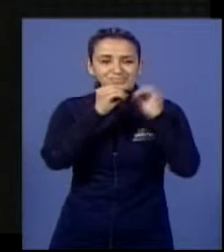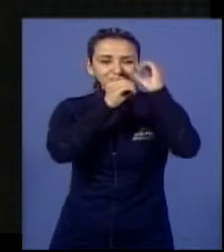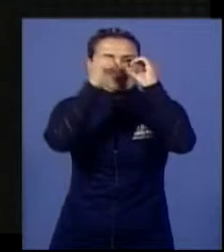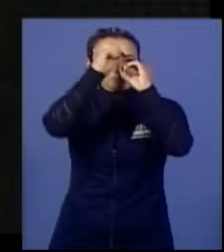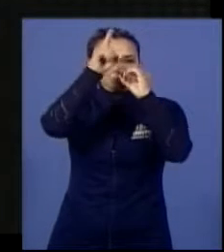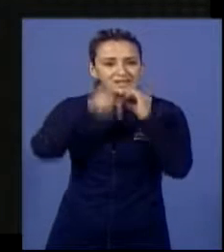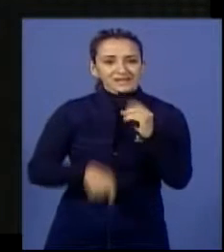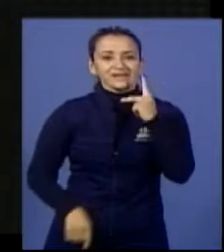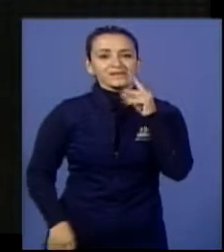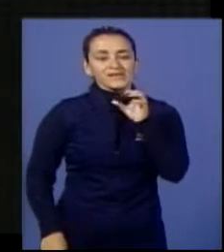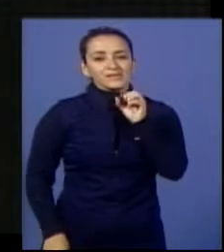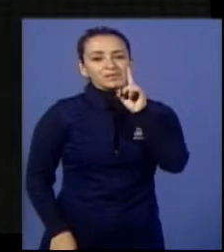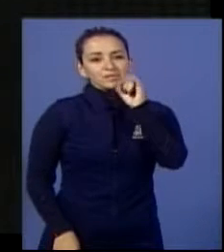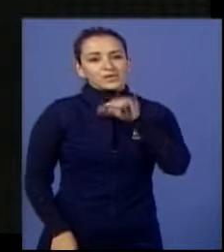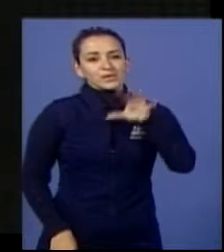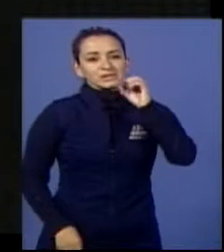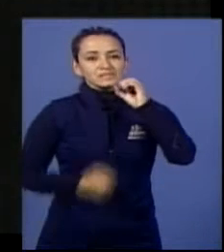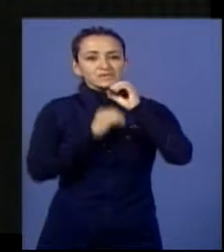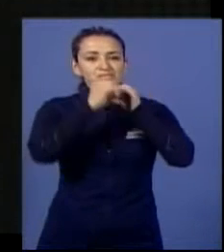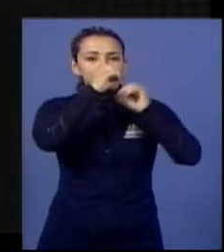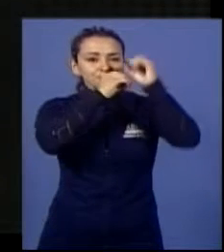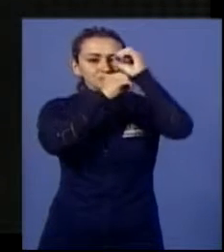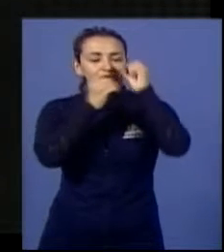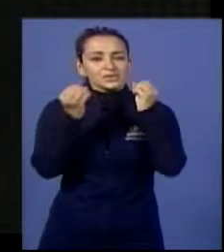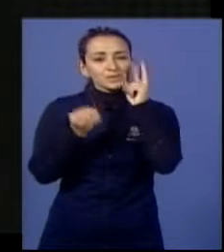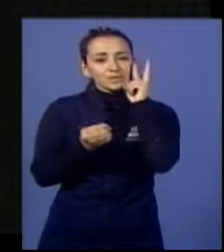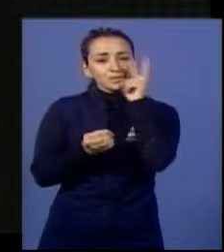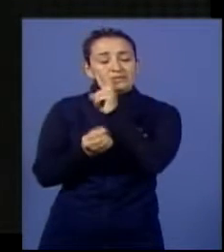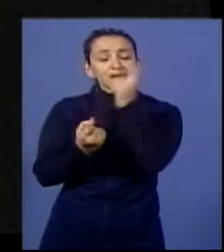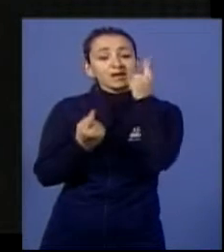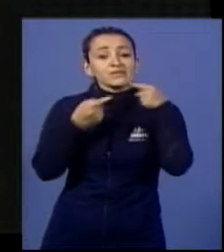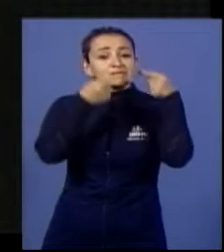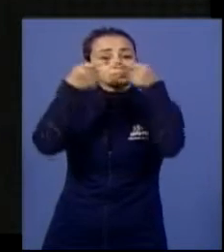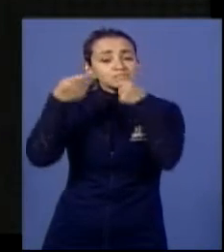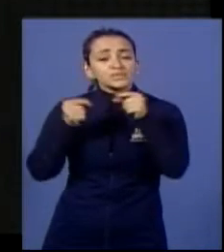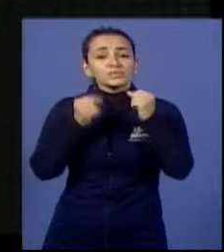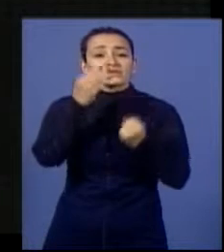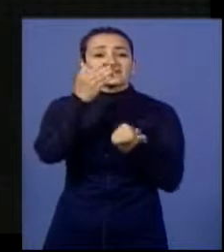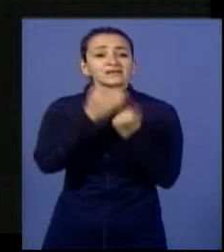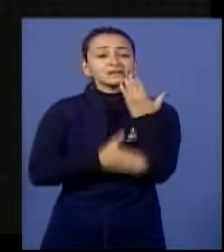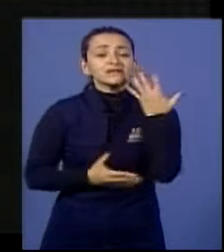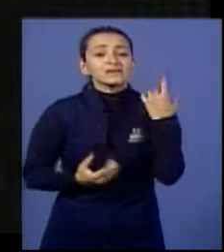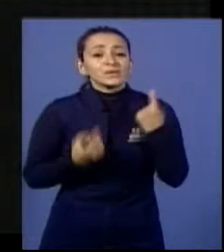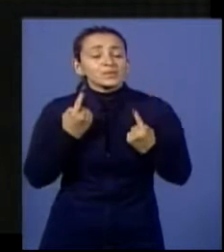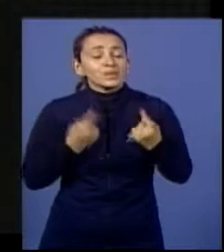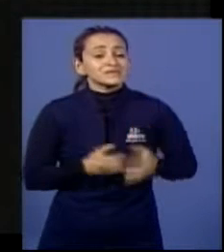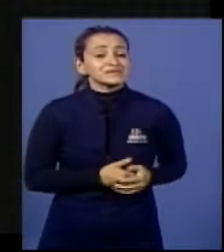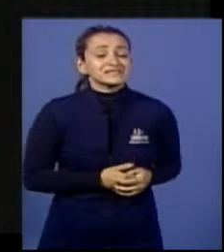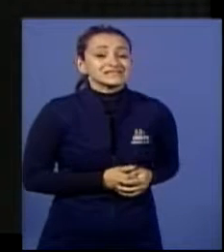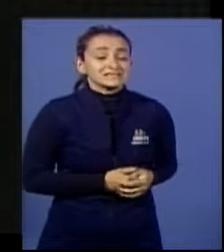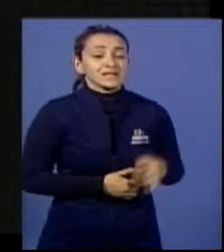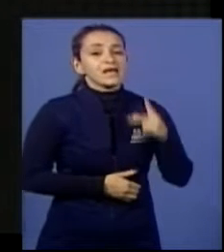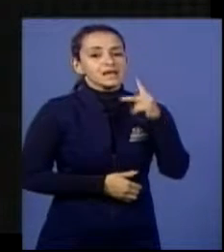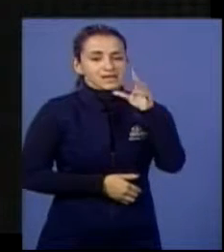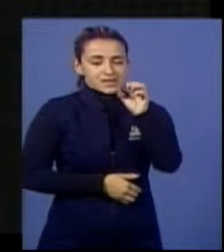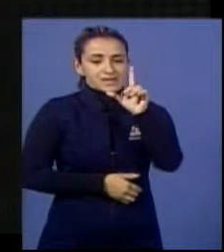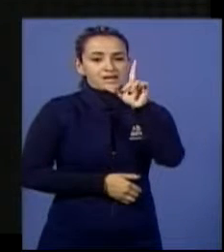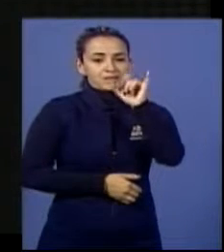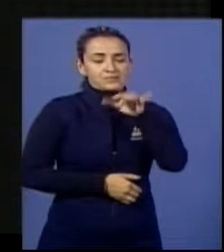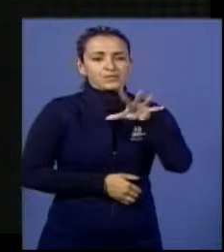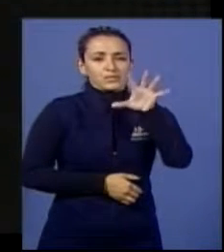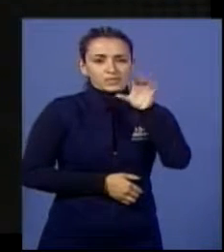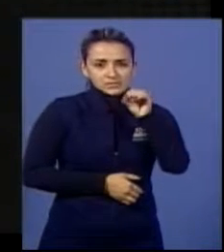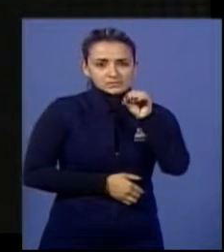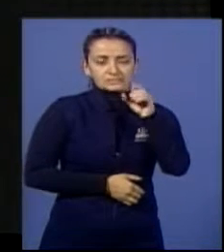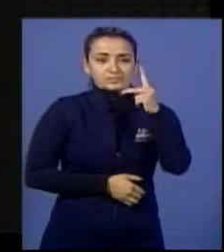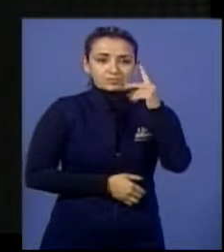ele pergunta, que tipo de polímero de condensação é formado nessa reação? Meu Deus do céu. Você entende o seguinte... Sem enxergar